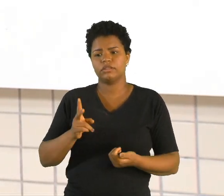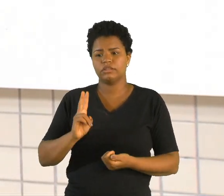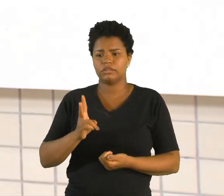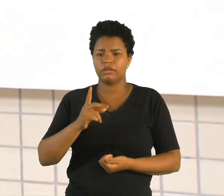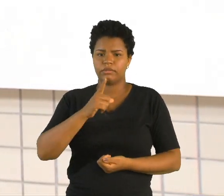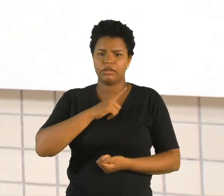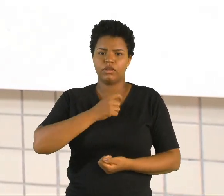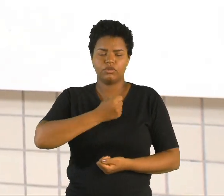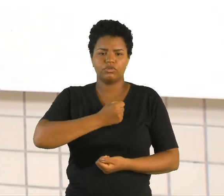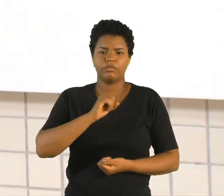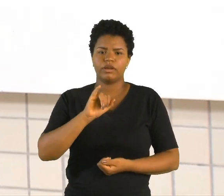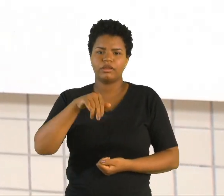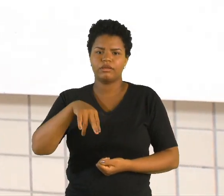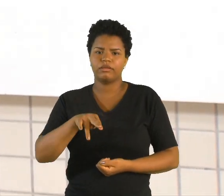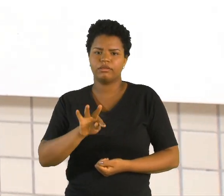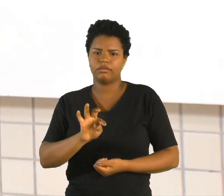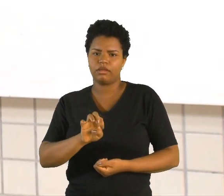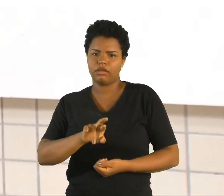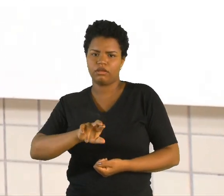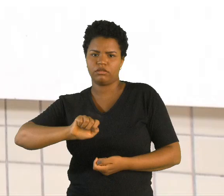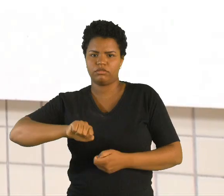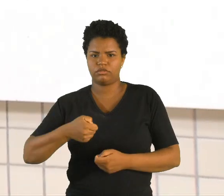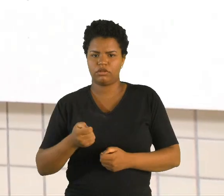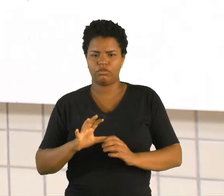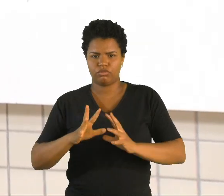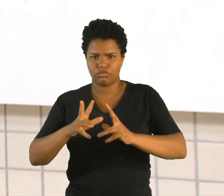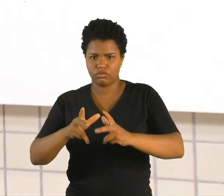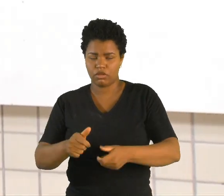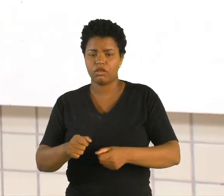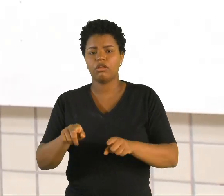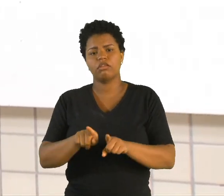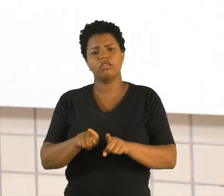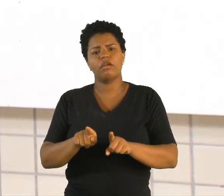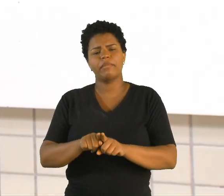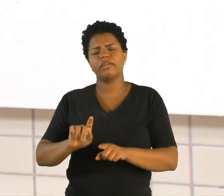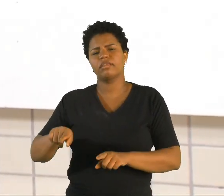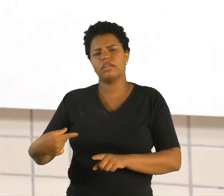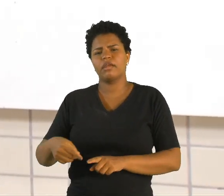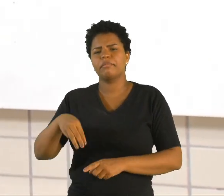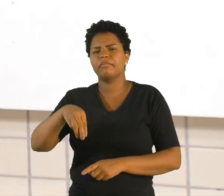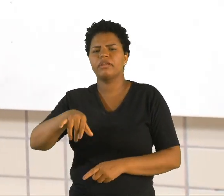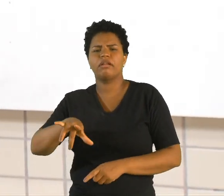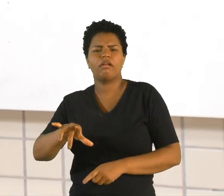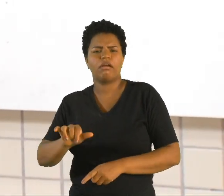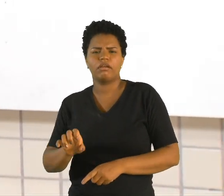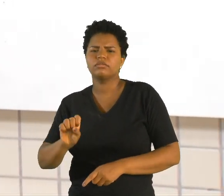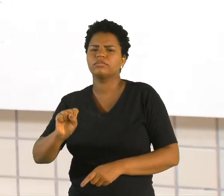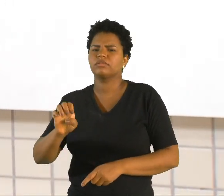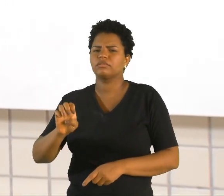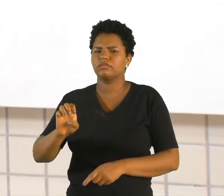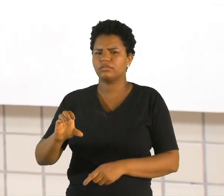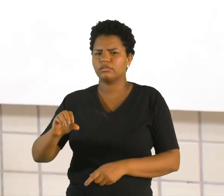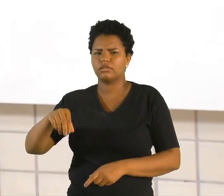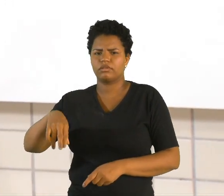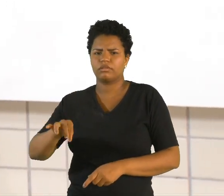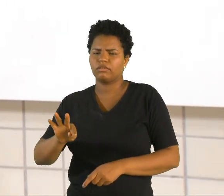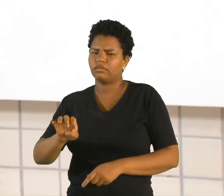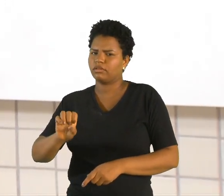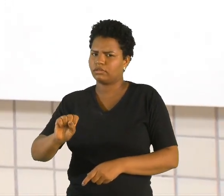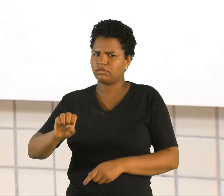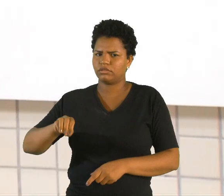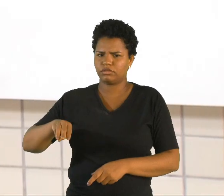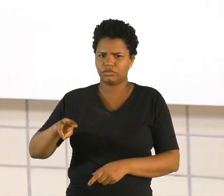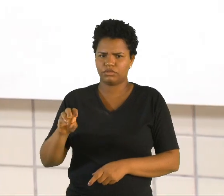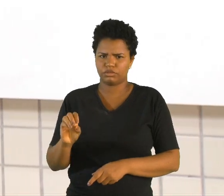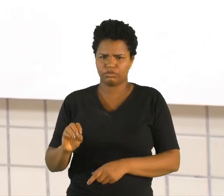é inteiro e o que vem depois são décimos, milésimos, centésimos. Bem, como é que funciona isso? Vou dar um exemplo